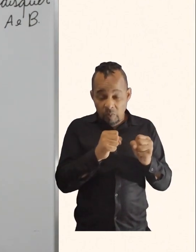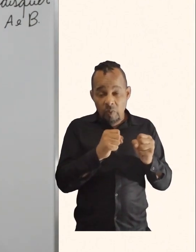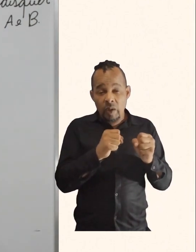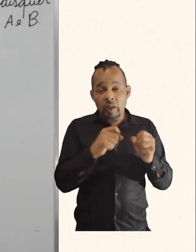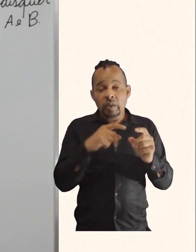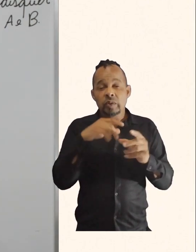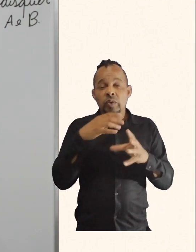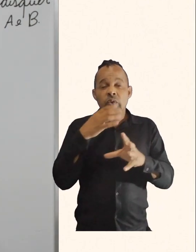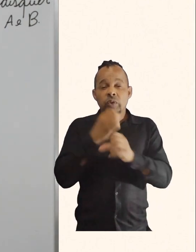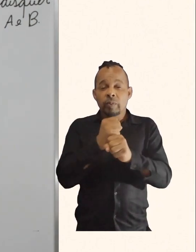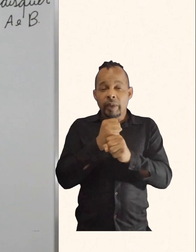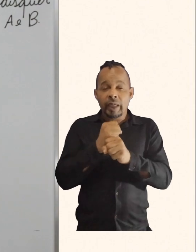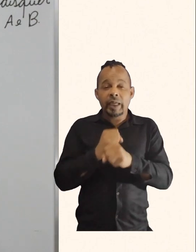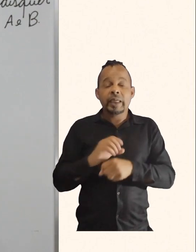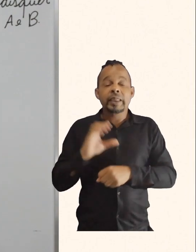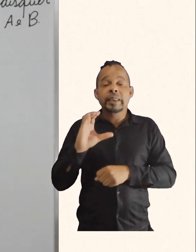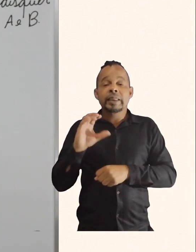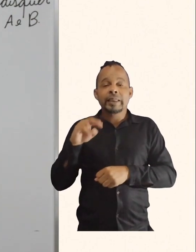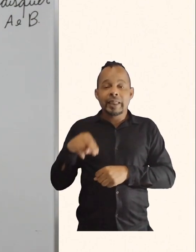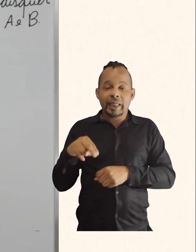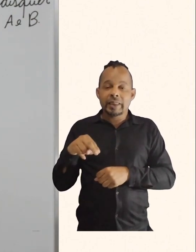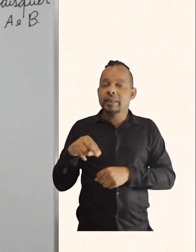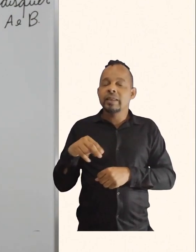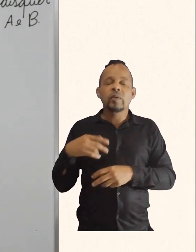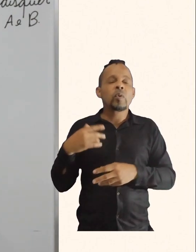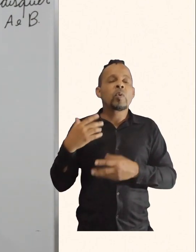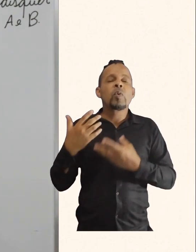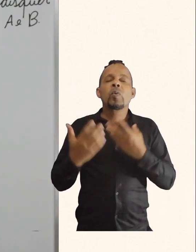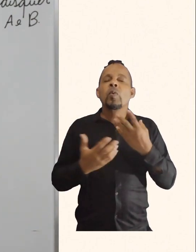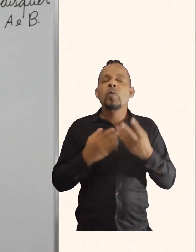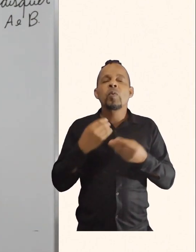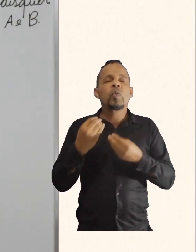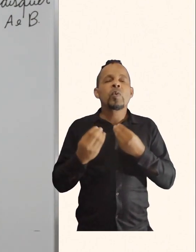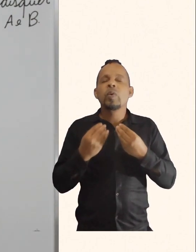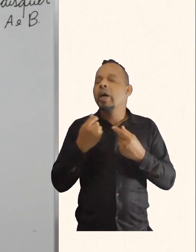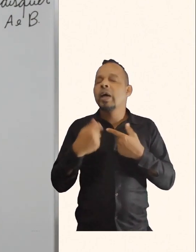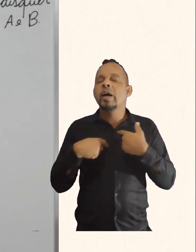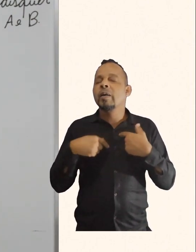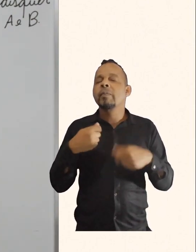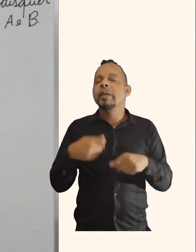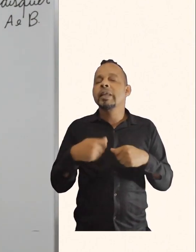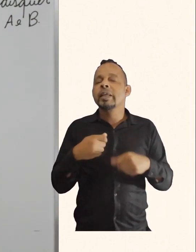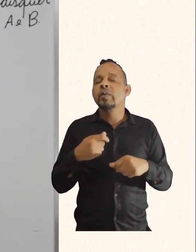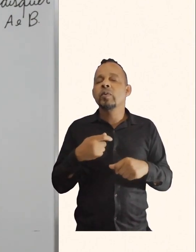qual a condição que eu preciso impor sobre a energia potencial